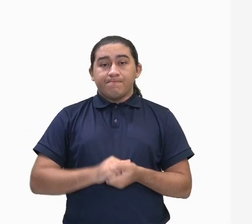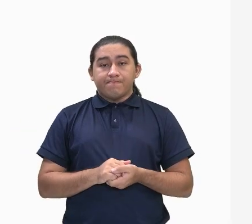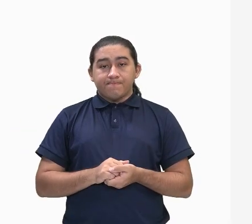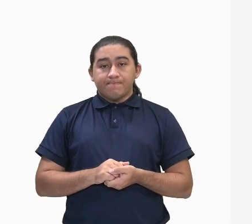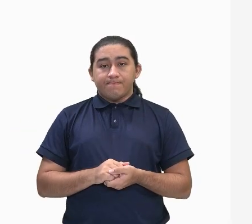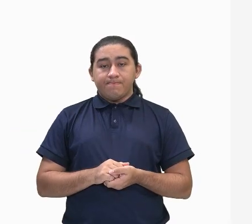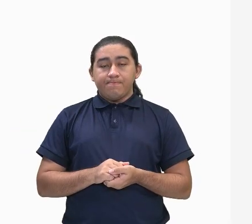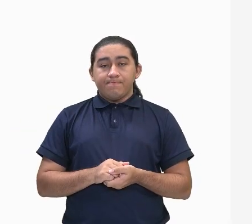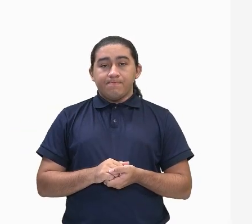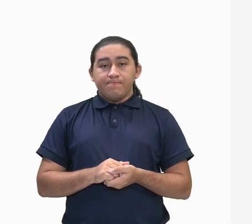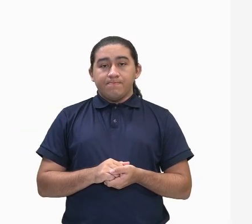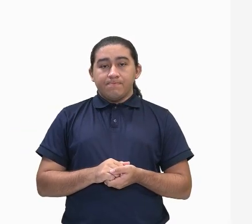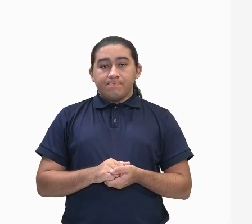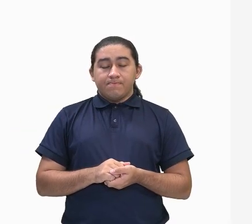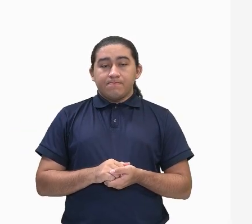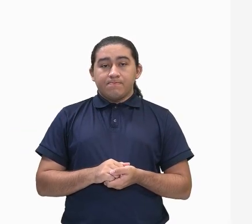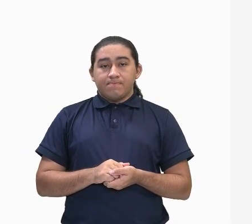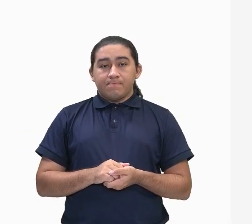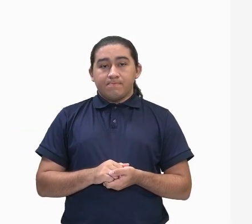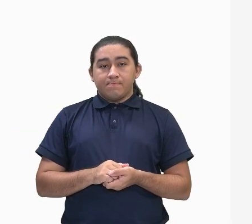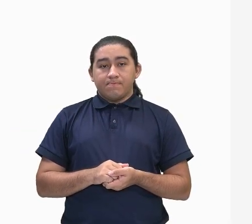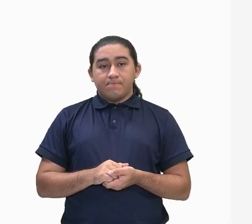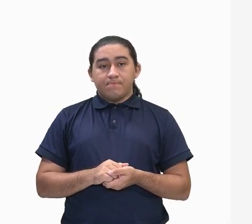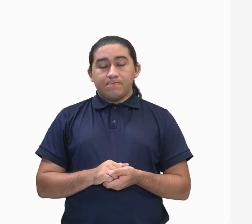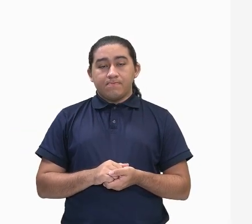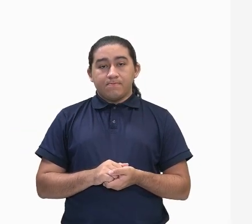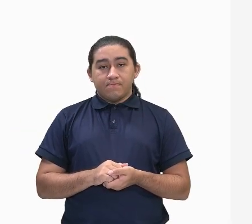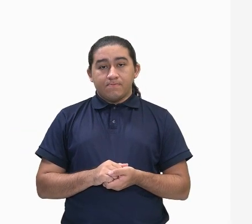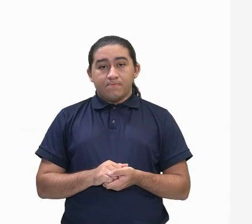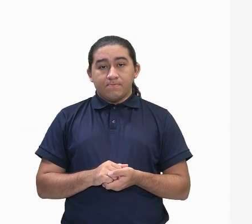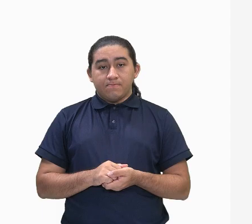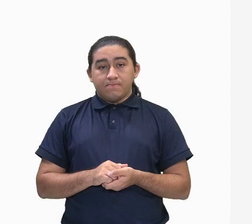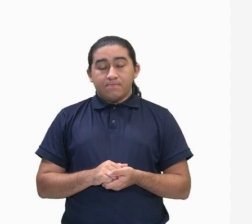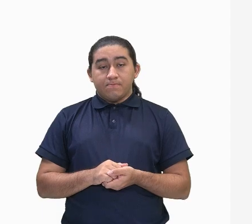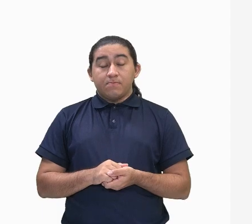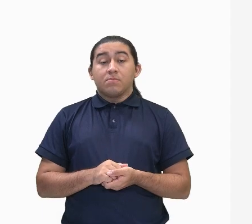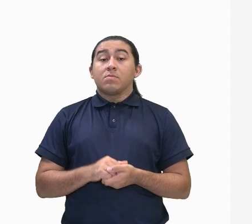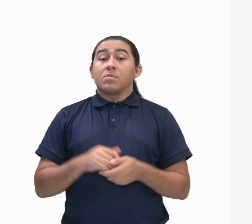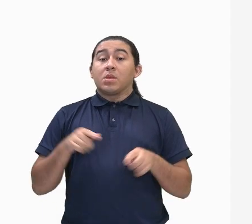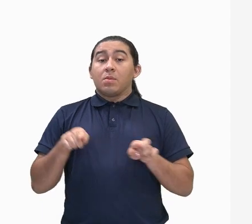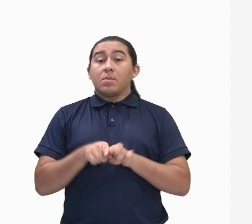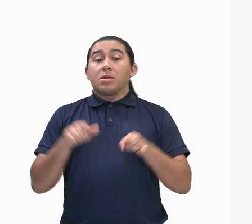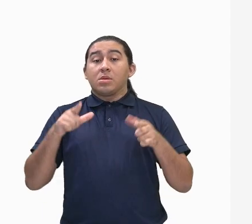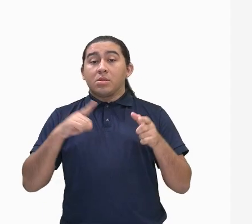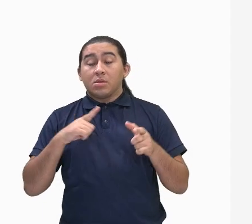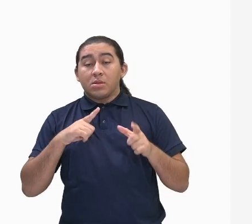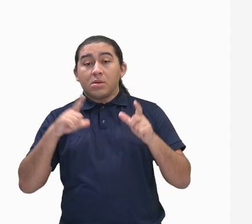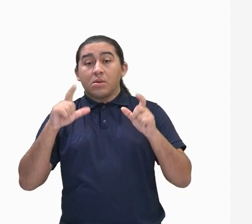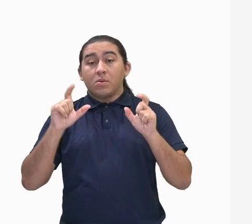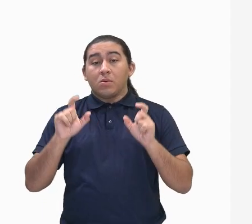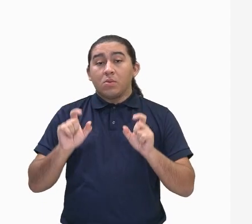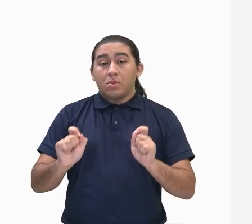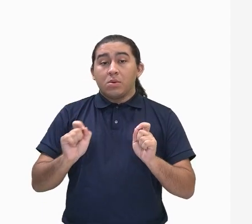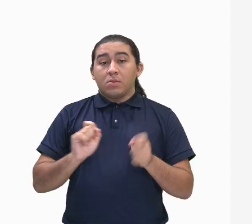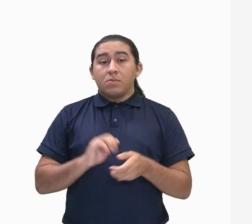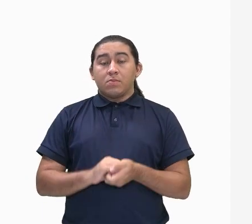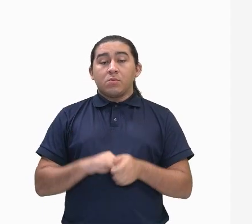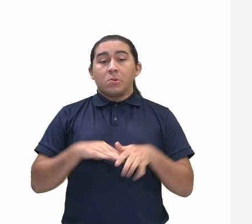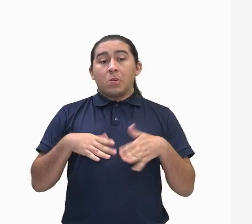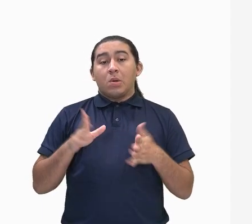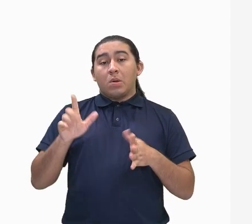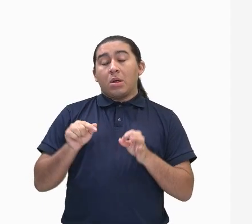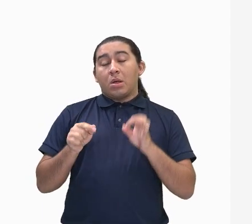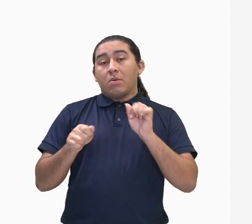nós temos também, né, como fonte histórica material, aquelas produzidas pela imprensa,